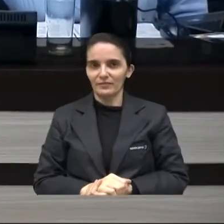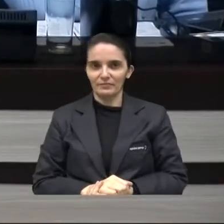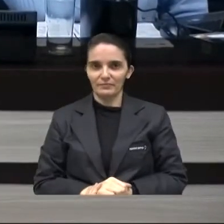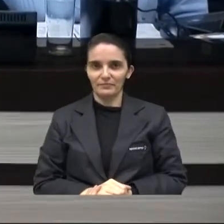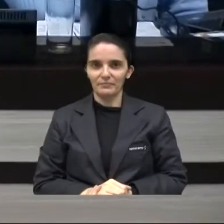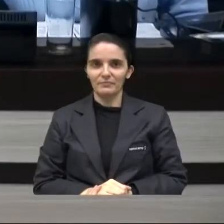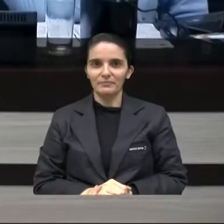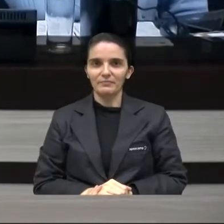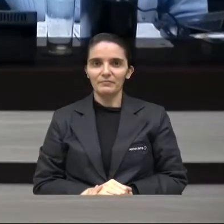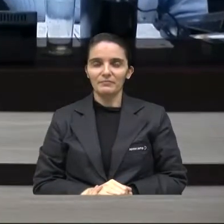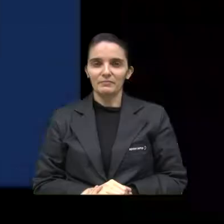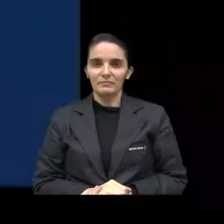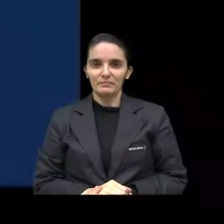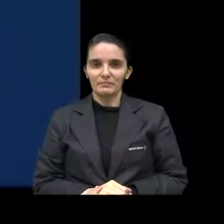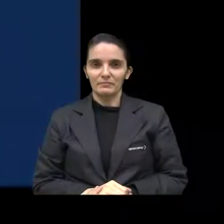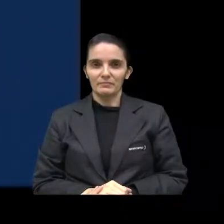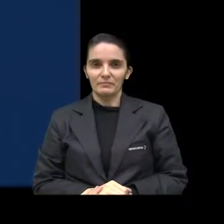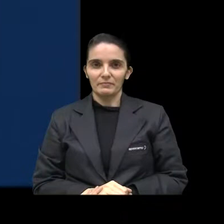vereadores.